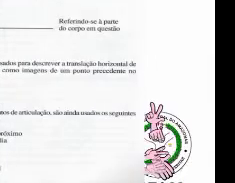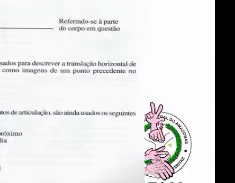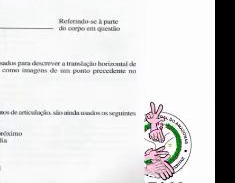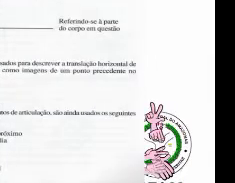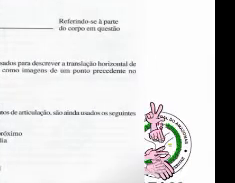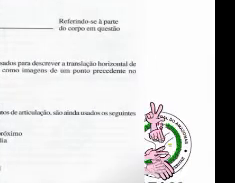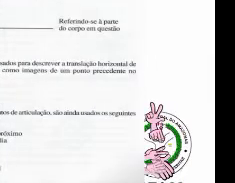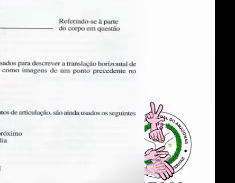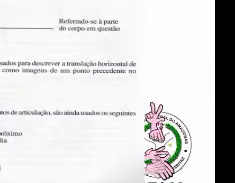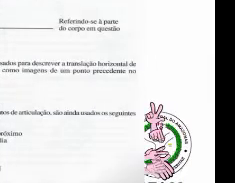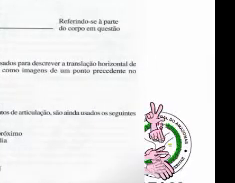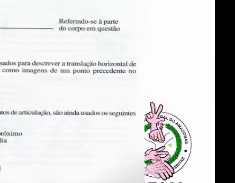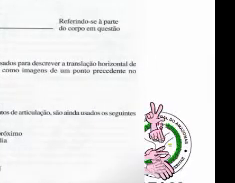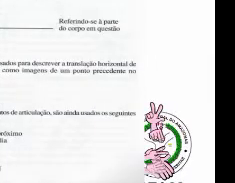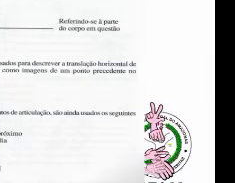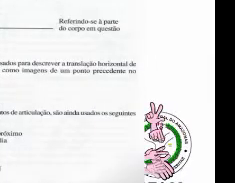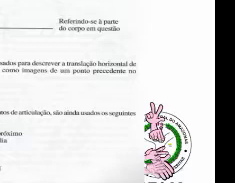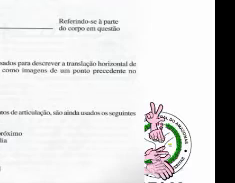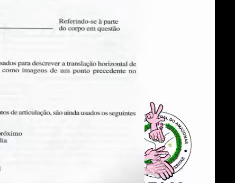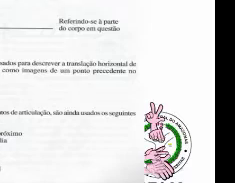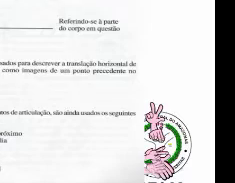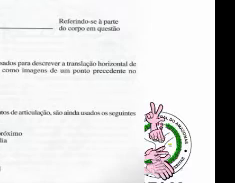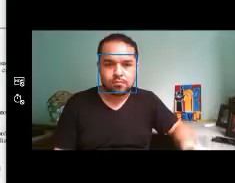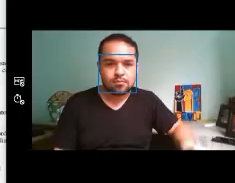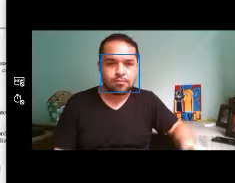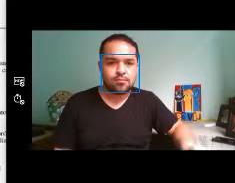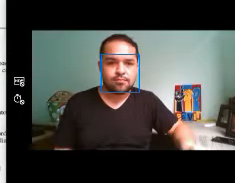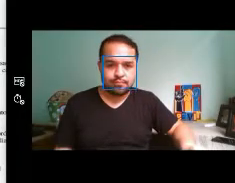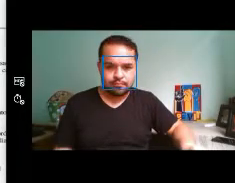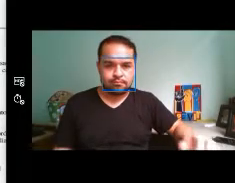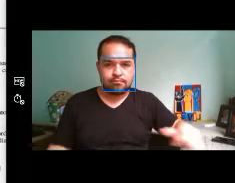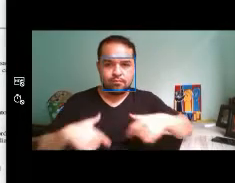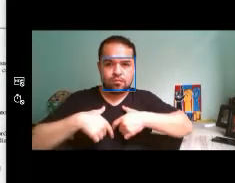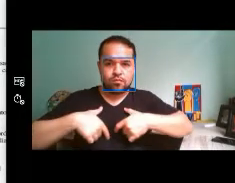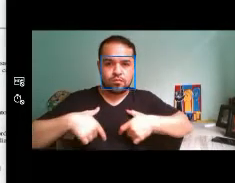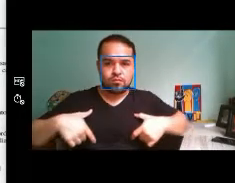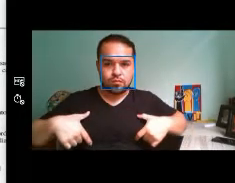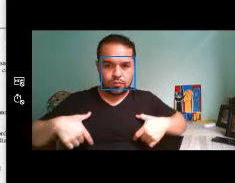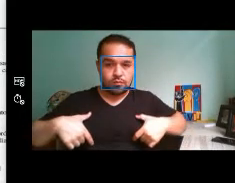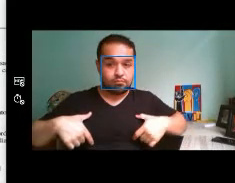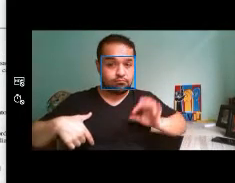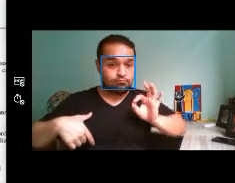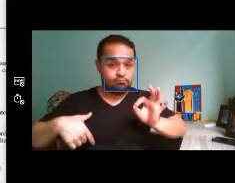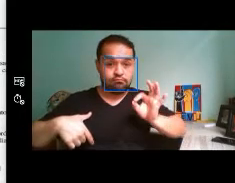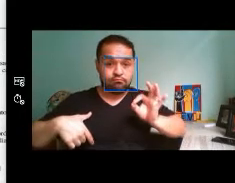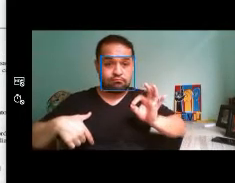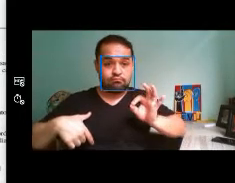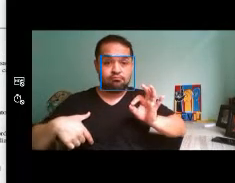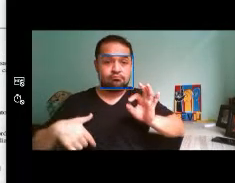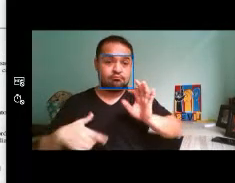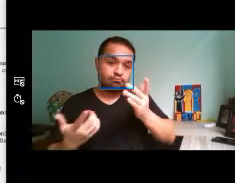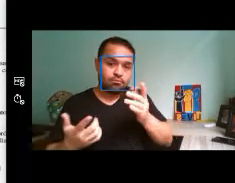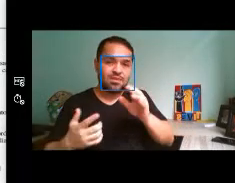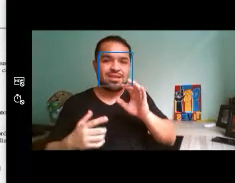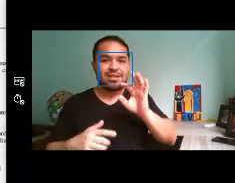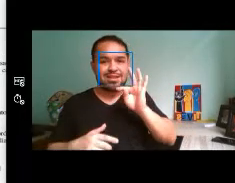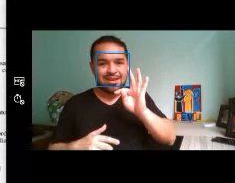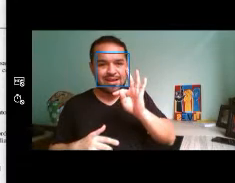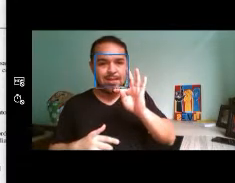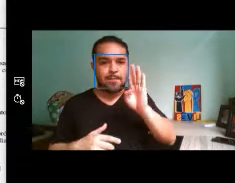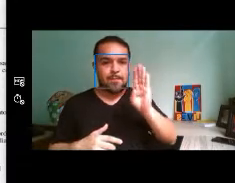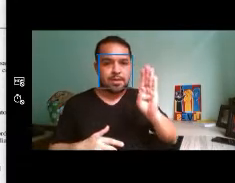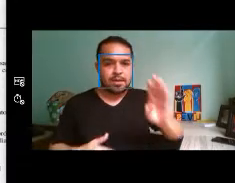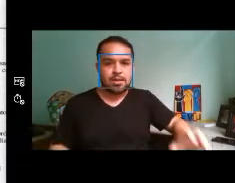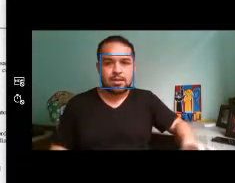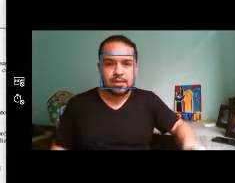T tem busto, tá vendo? Busto, essa parte aqui dos seios, né? Então vai